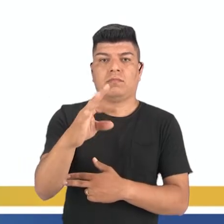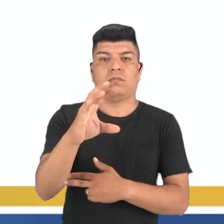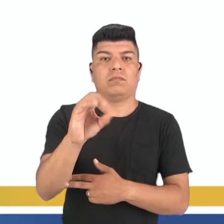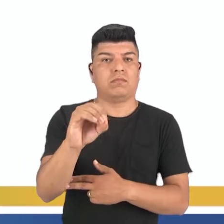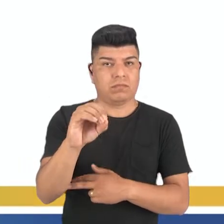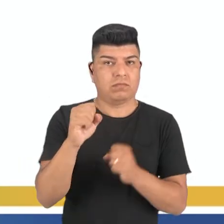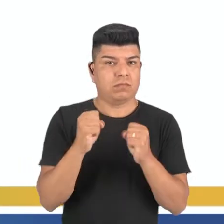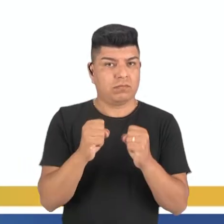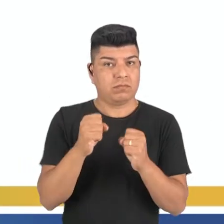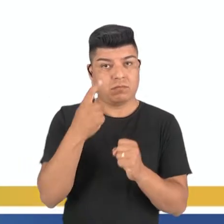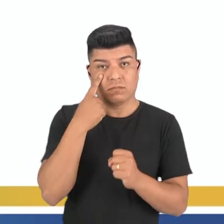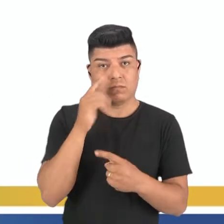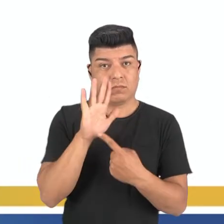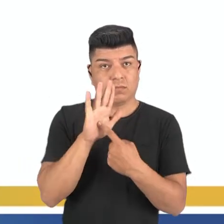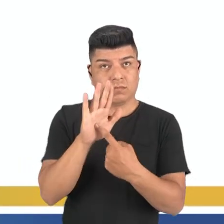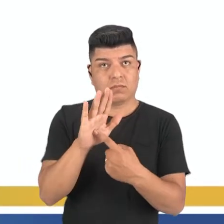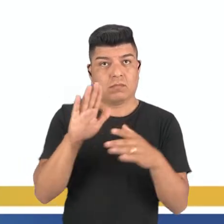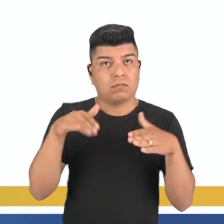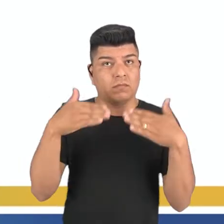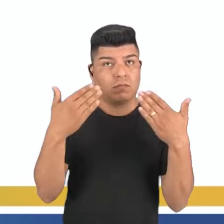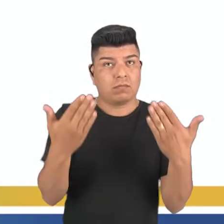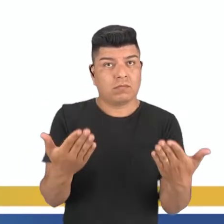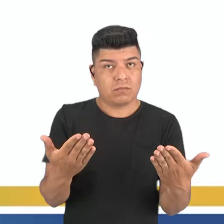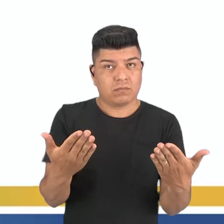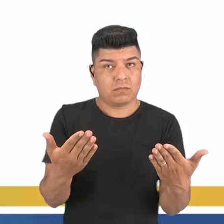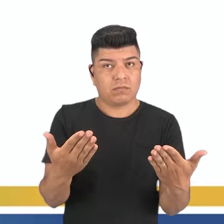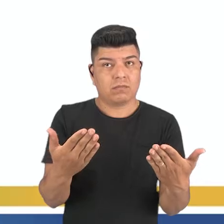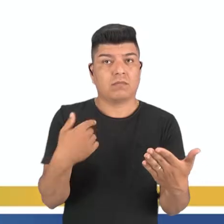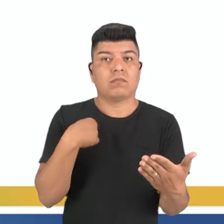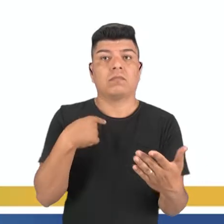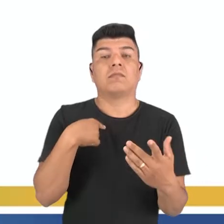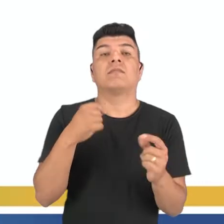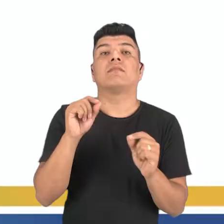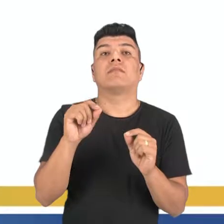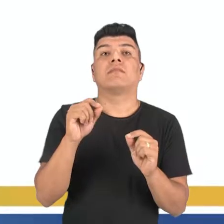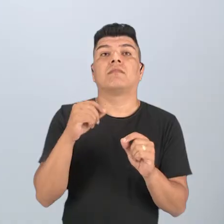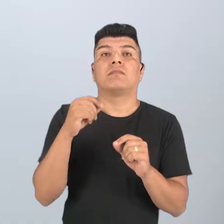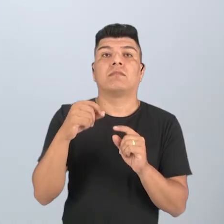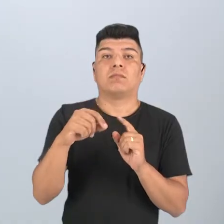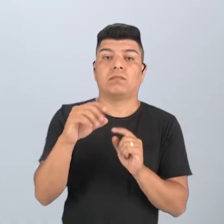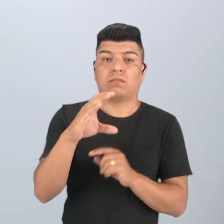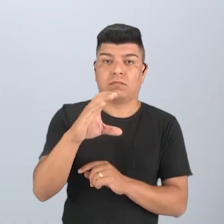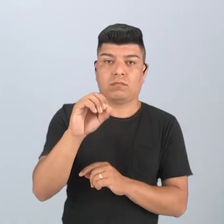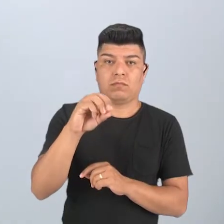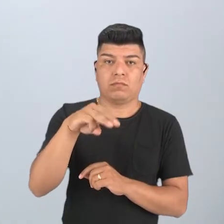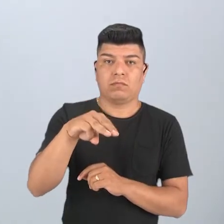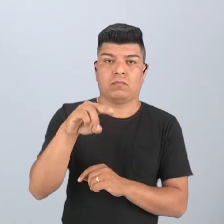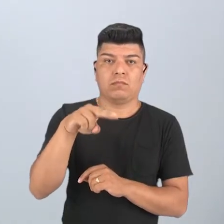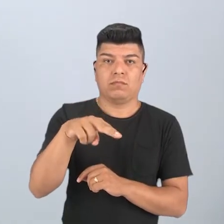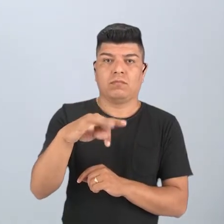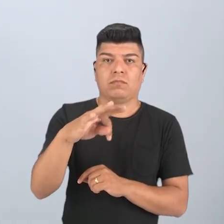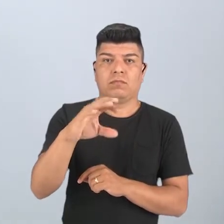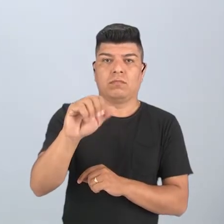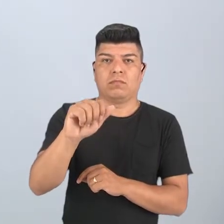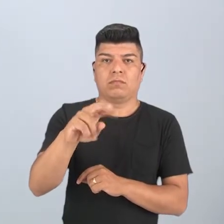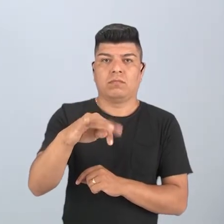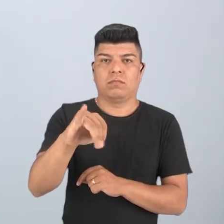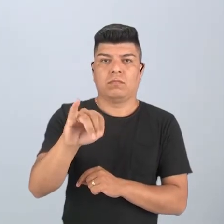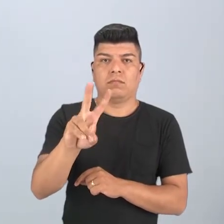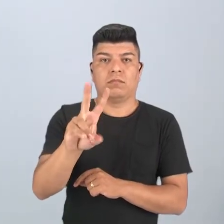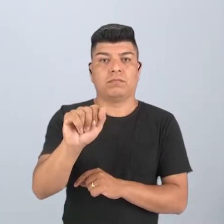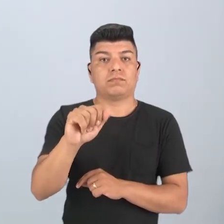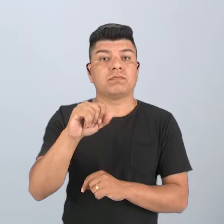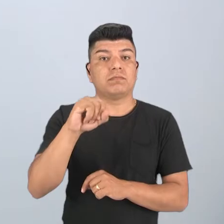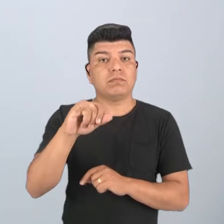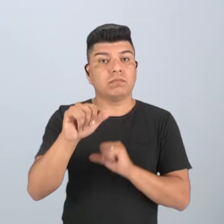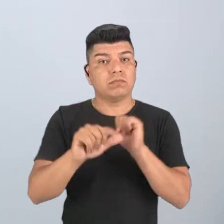uma propriedade aí, pessoal, que é a propriedade comutativa. O que é a propriedade comutativa? Diz o quê? Se você altera a